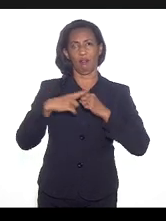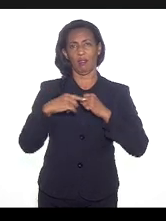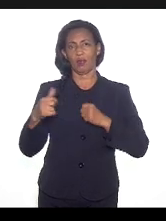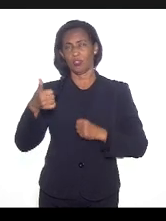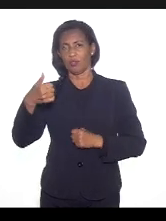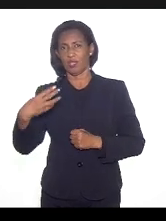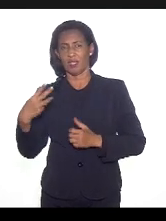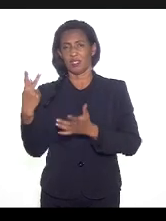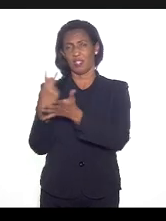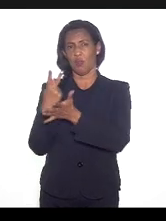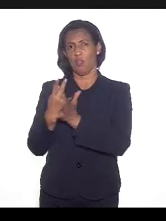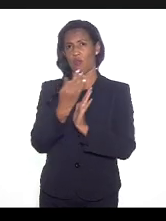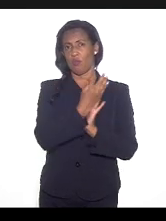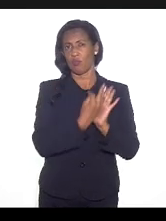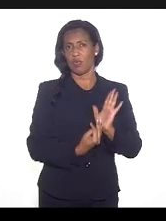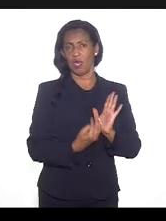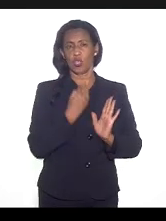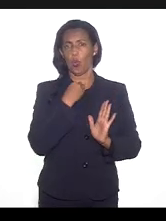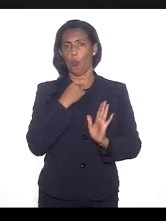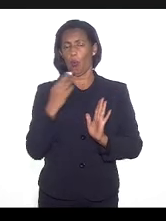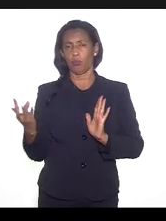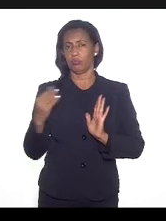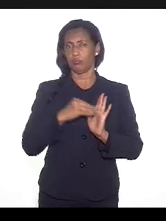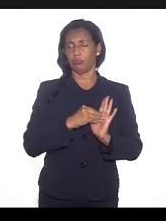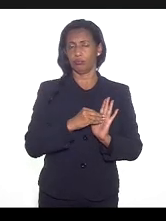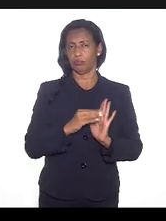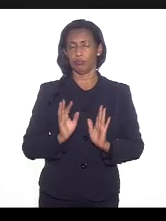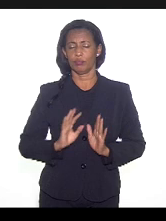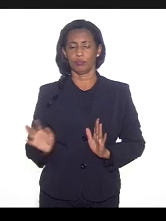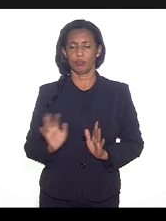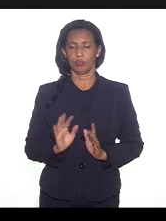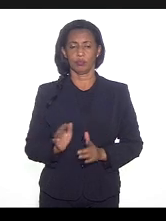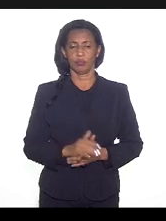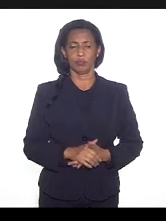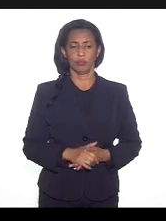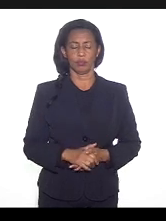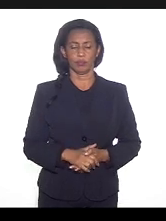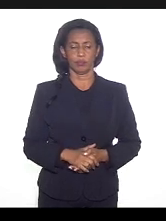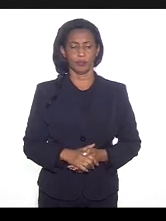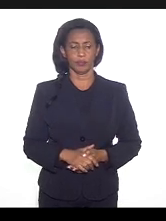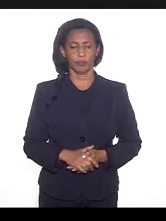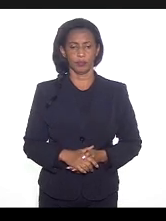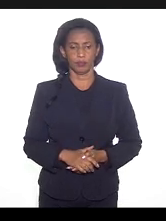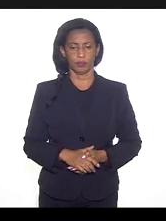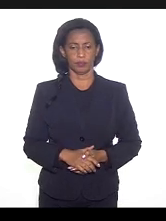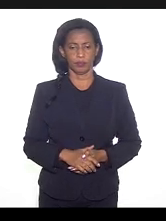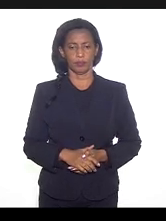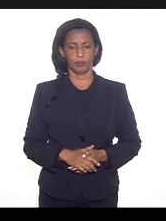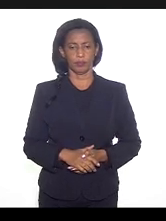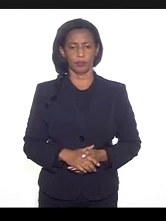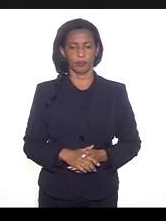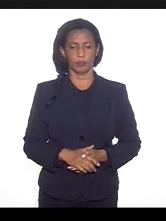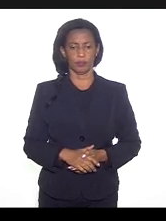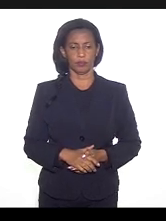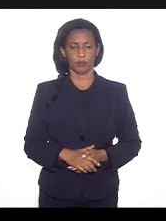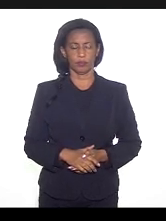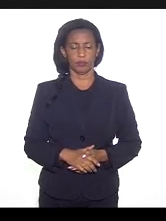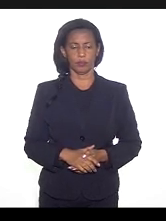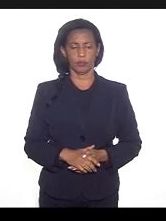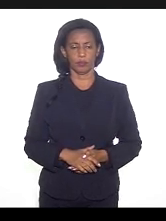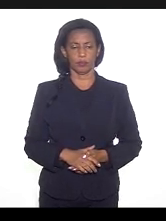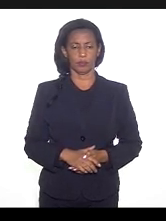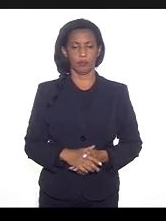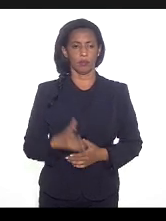Mas ele tem um erro redacional, porque ele não pode incorporar os bens dominicais e os bens de outras autarquias e fundações públicas ao Rio